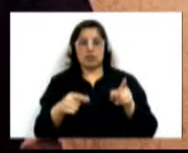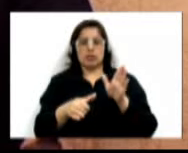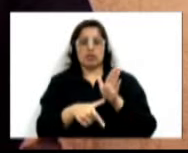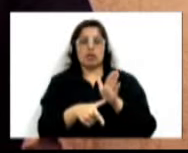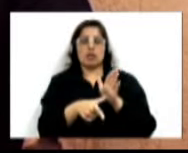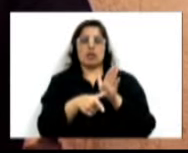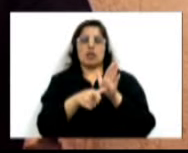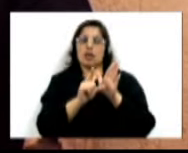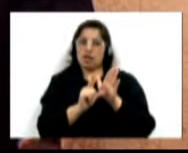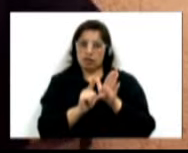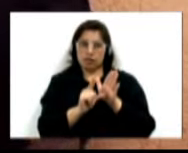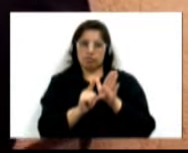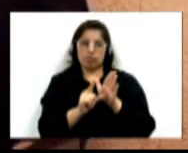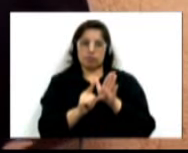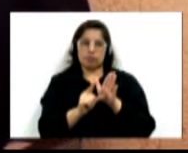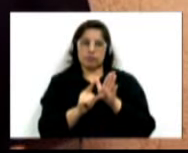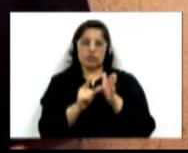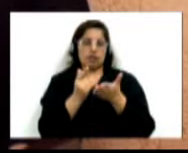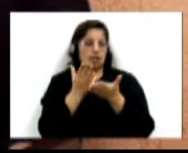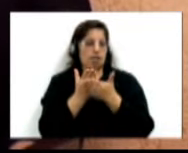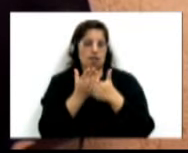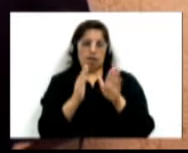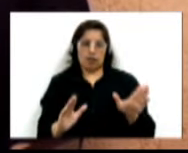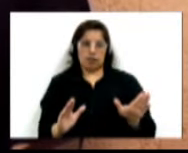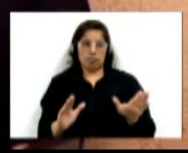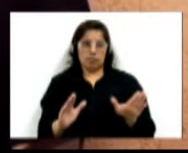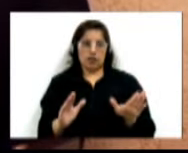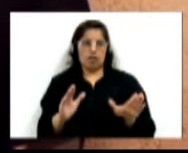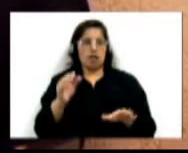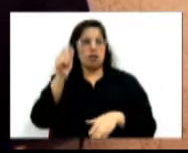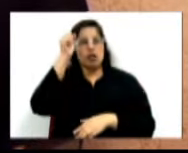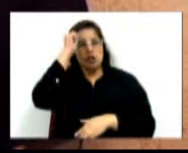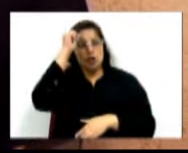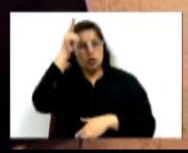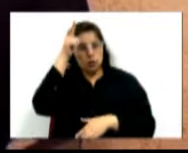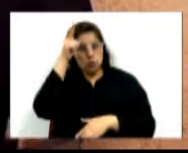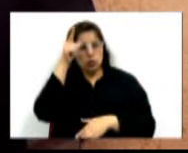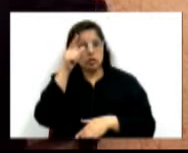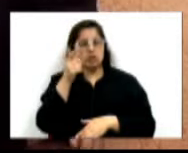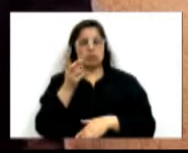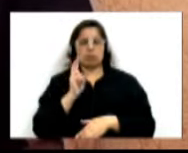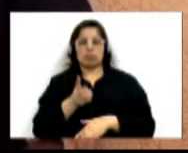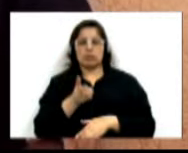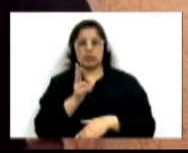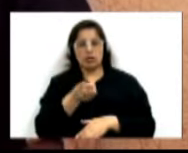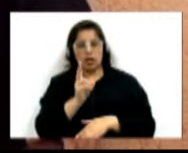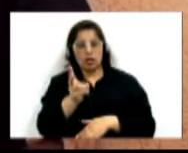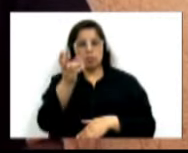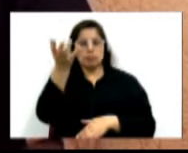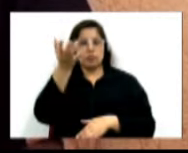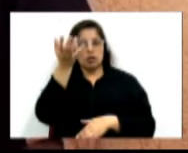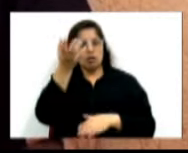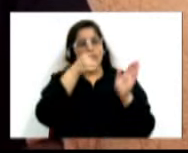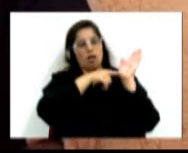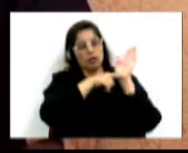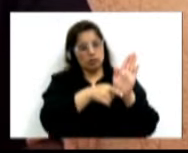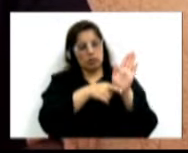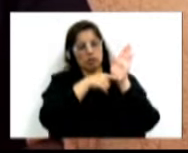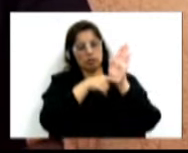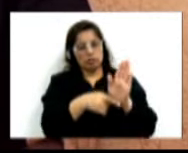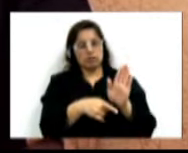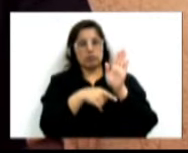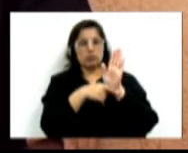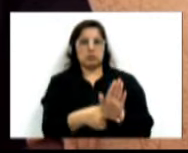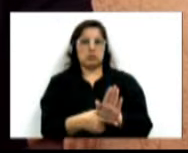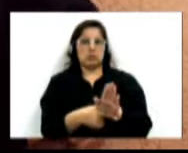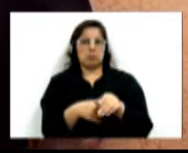quebrar velhos conceitos, velhos paradigmas, essa cultura assistencialista que mergulha os brasileiros no mar da ignorância sem